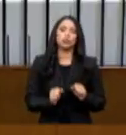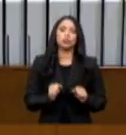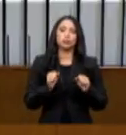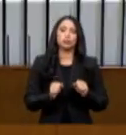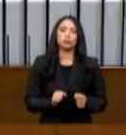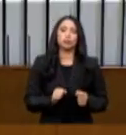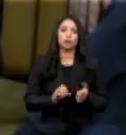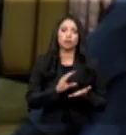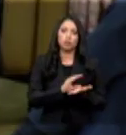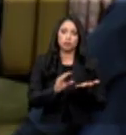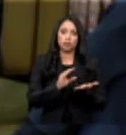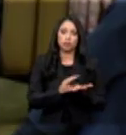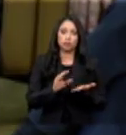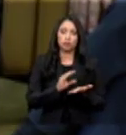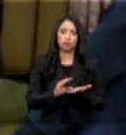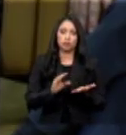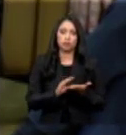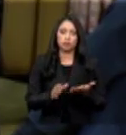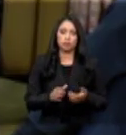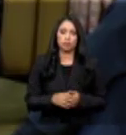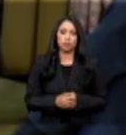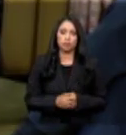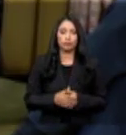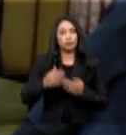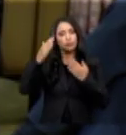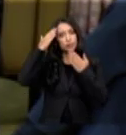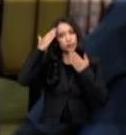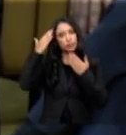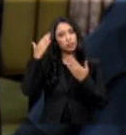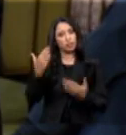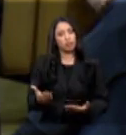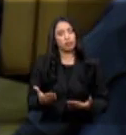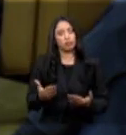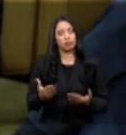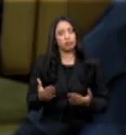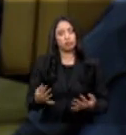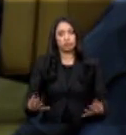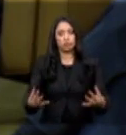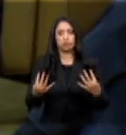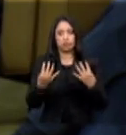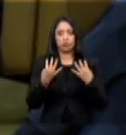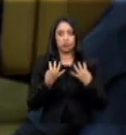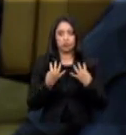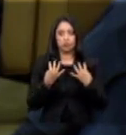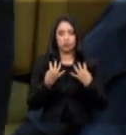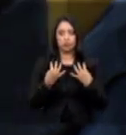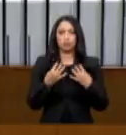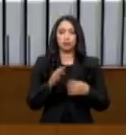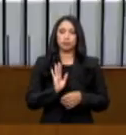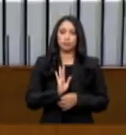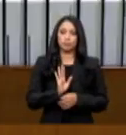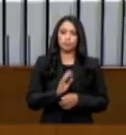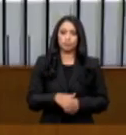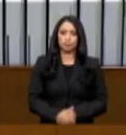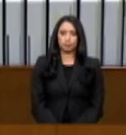melhores investimentos em infraestrutura. Agradeço a atenção. Me despeço.